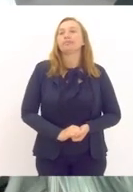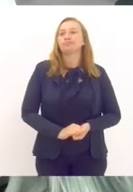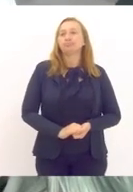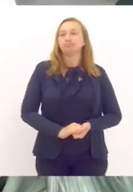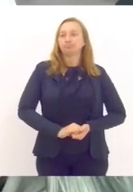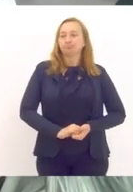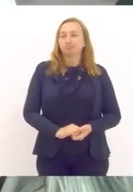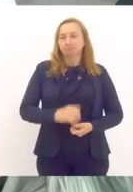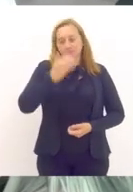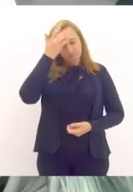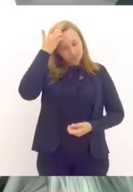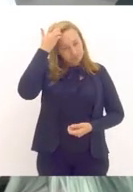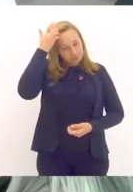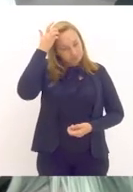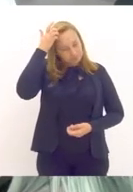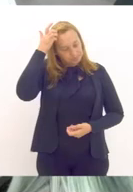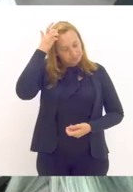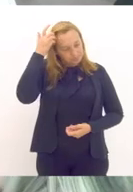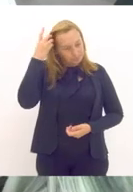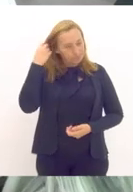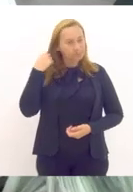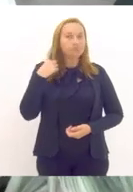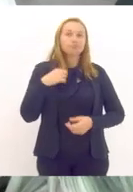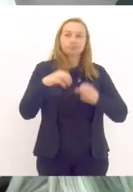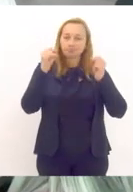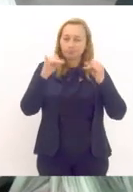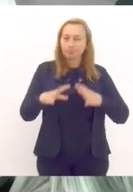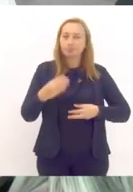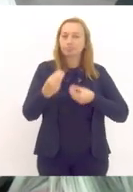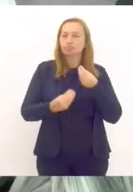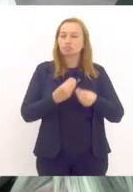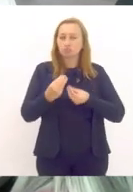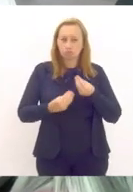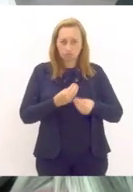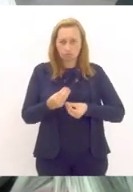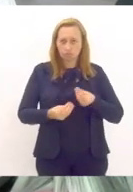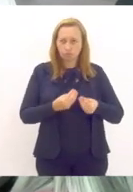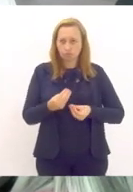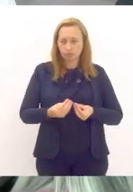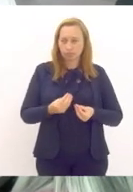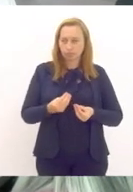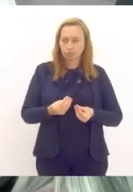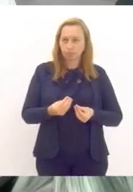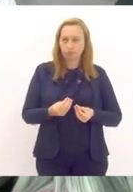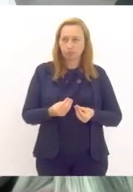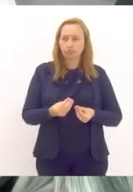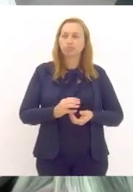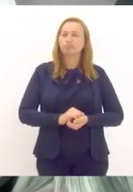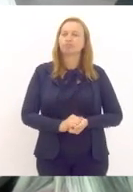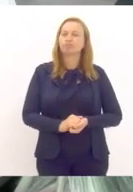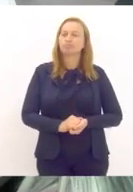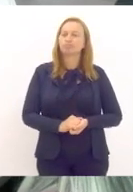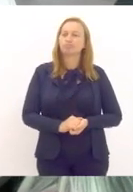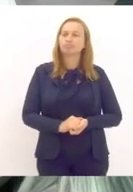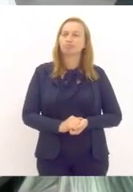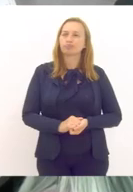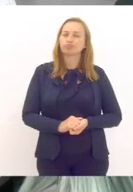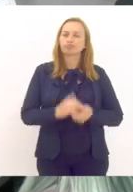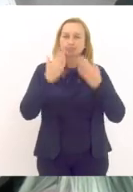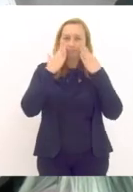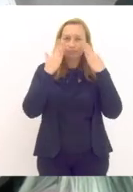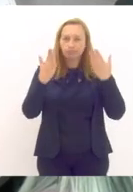Bem, acho que para explicar como é que vai funcionar a dinâmica da minha